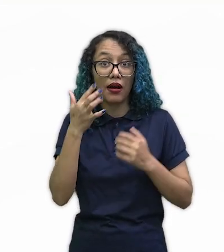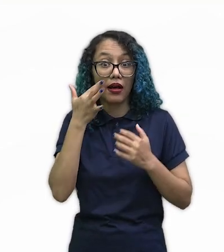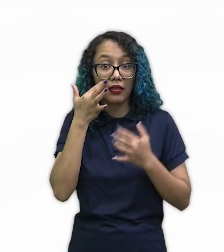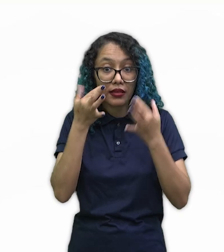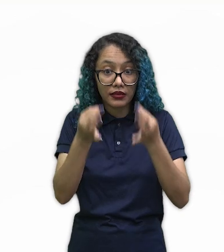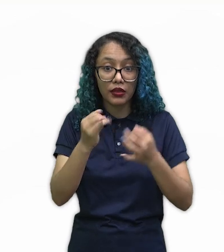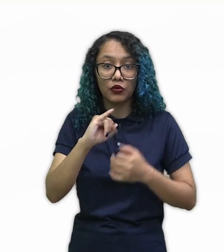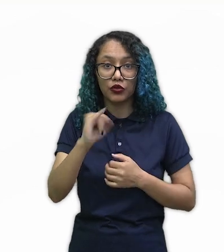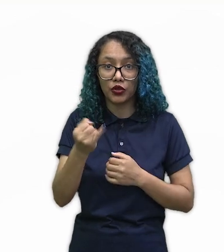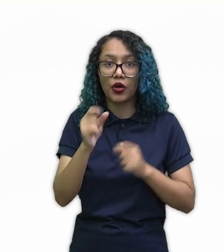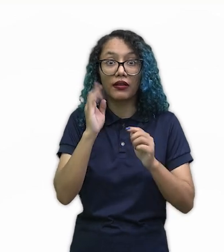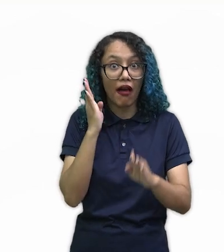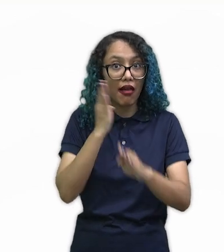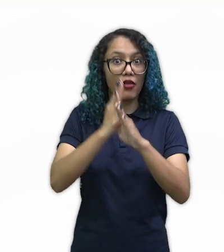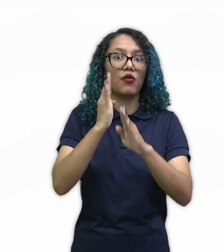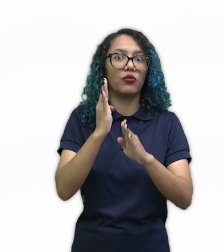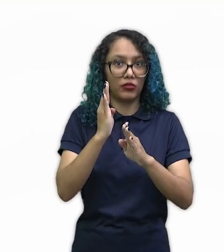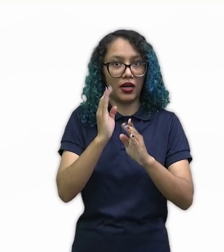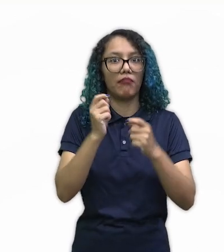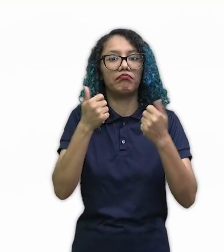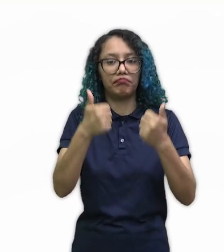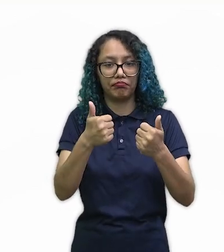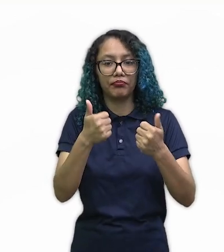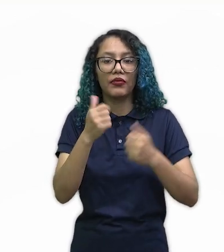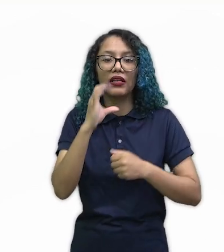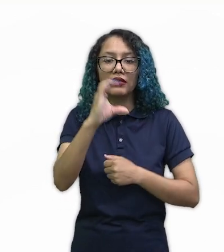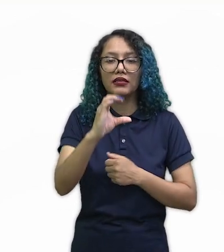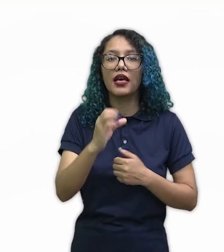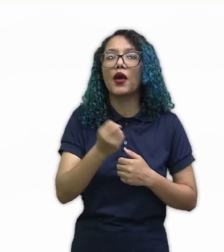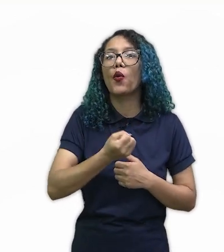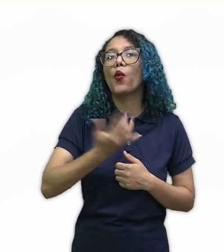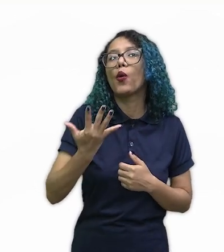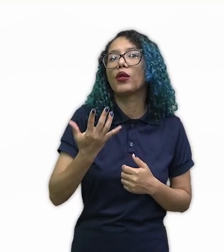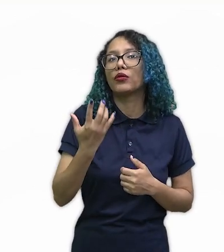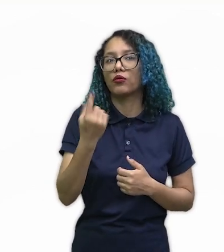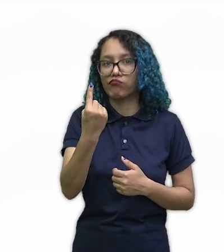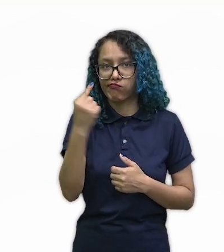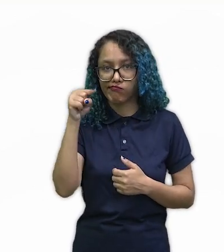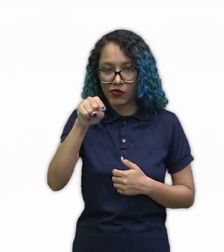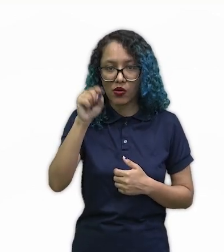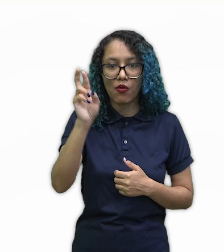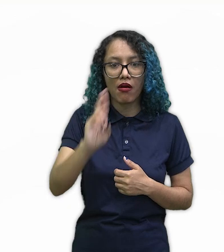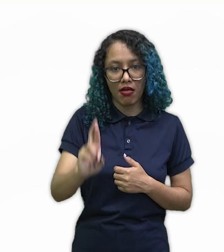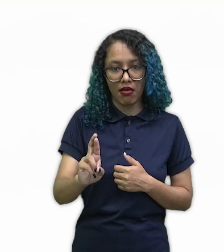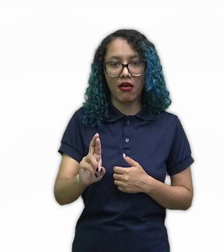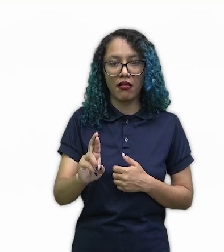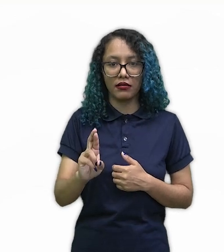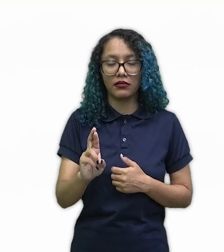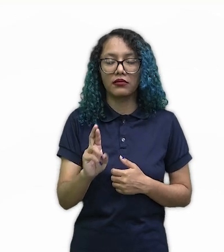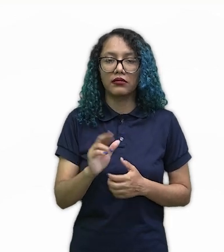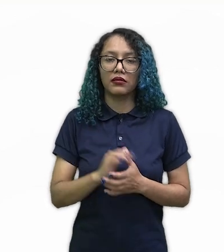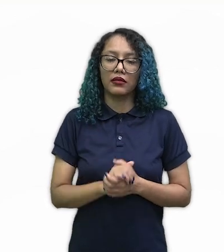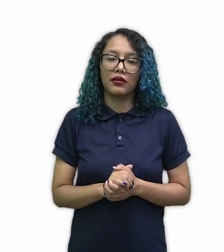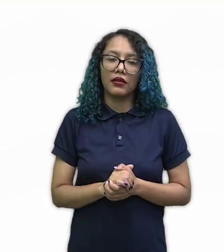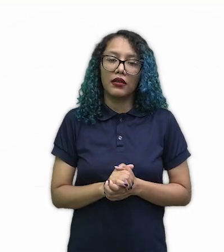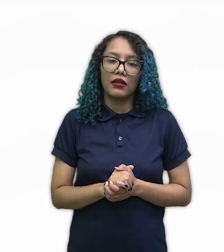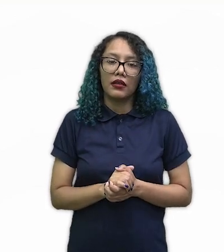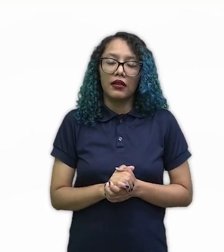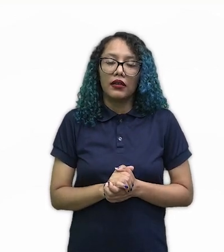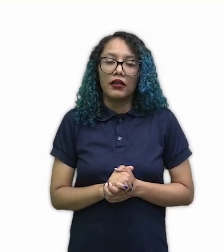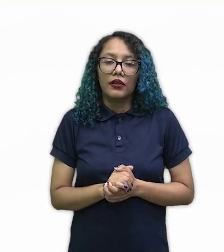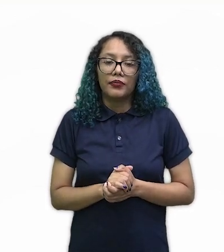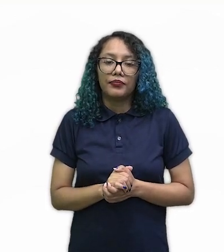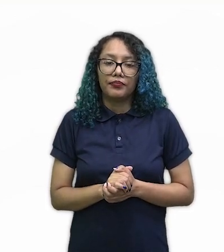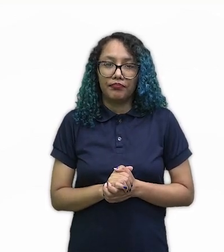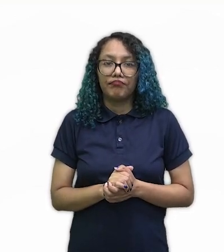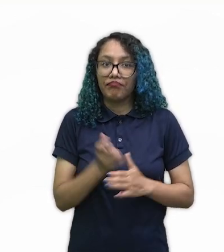juros, que é o valor que eu quero achar, tá? O capital é igual a 1.000, justamente porque você